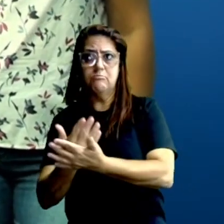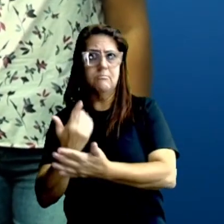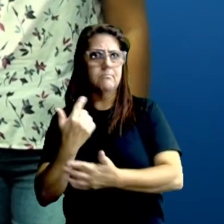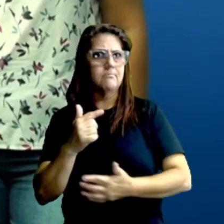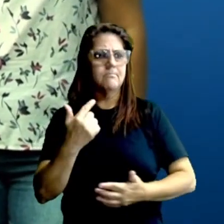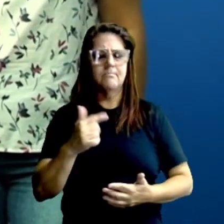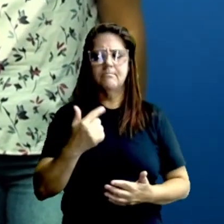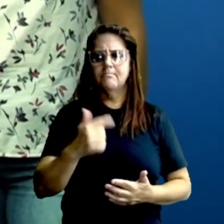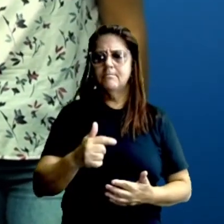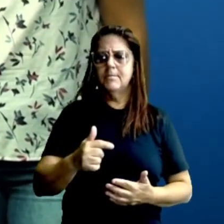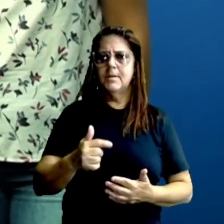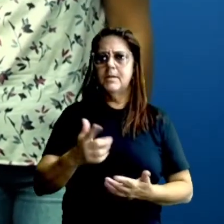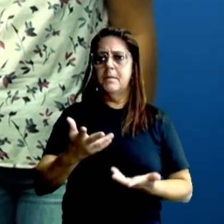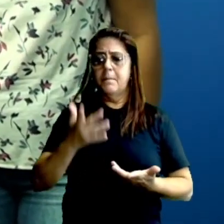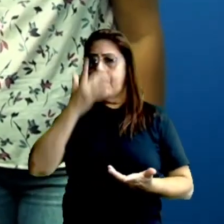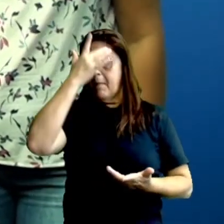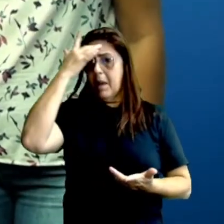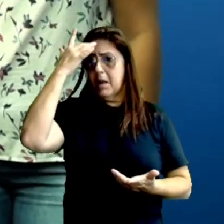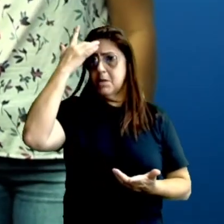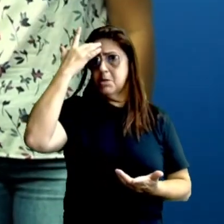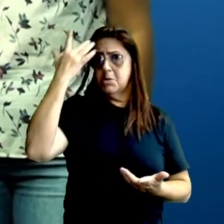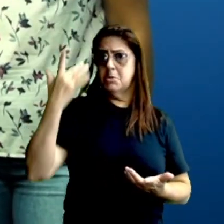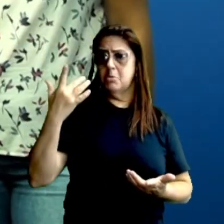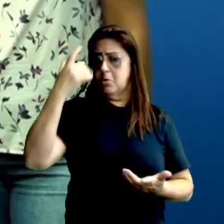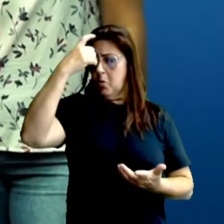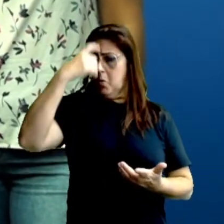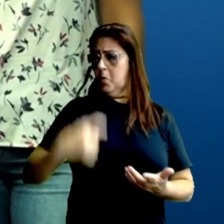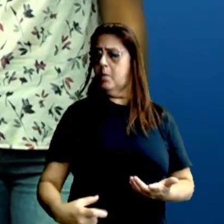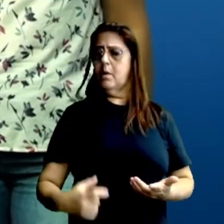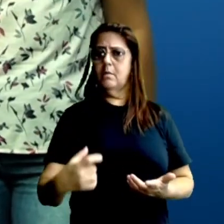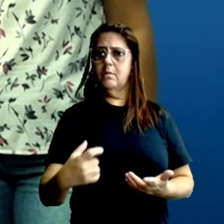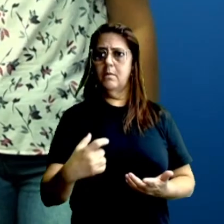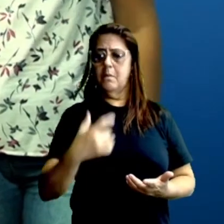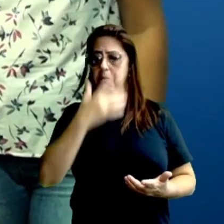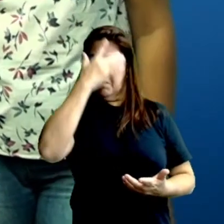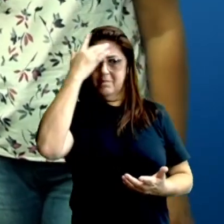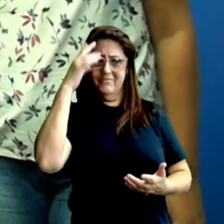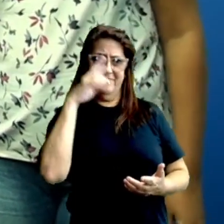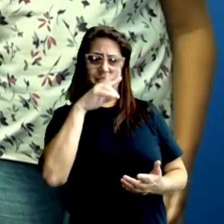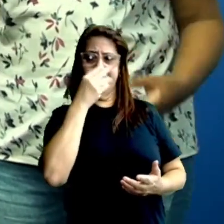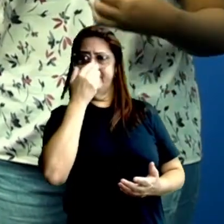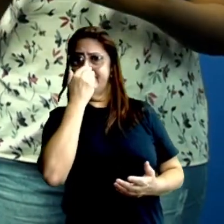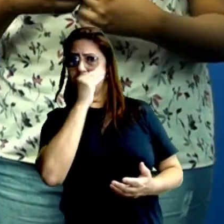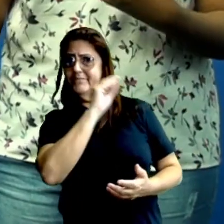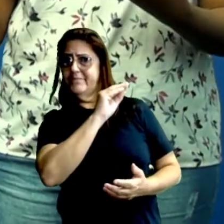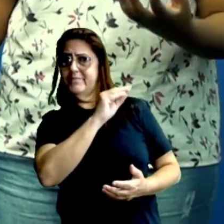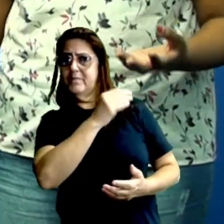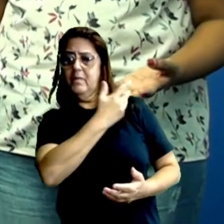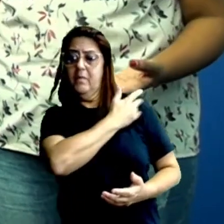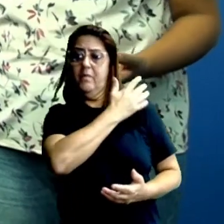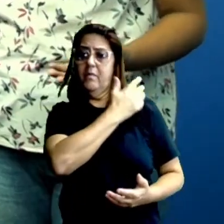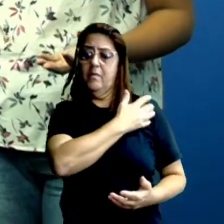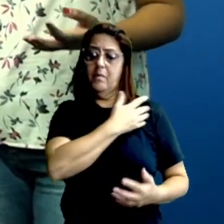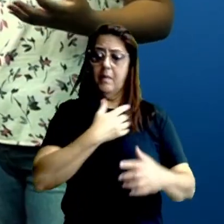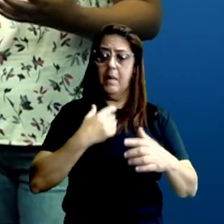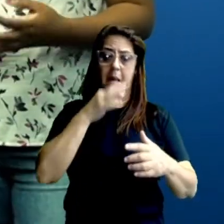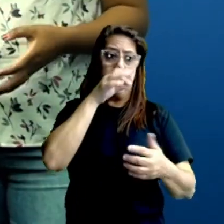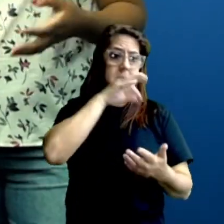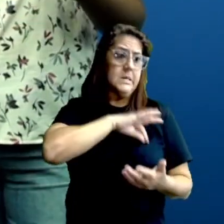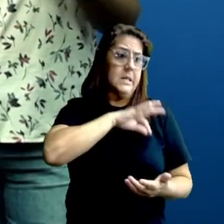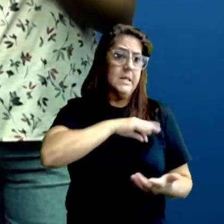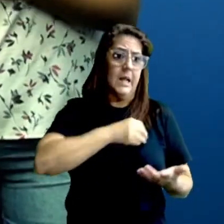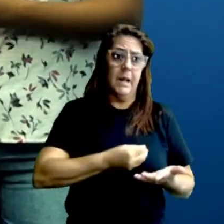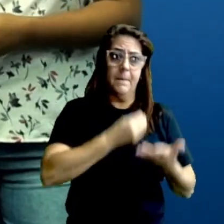não eram pessoas consideradas pessoas na verdade humanos né dignos de receber e inclusive pelo seu trabalho